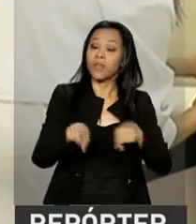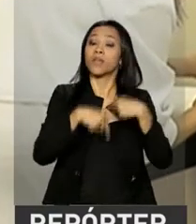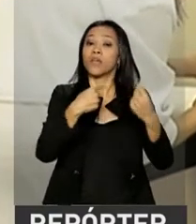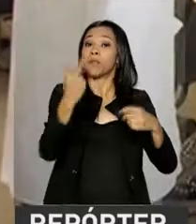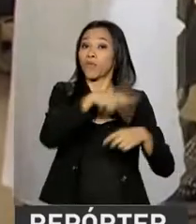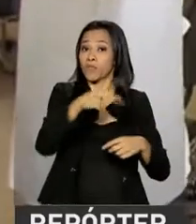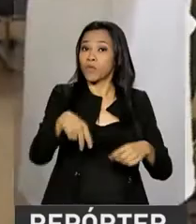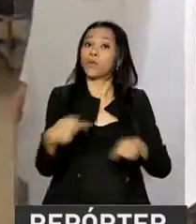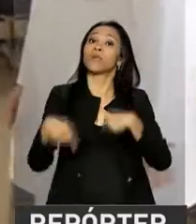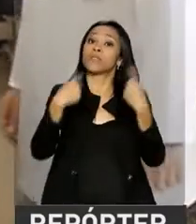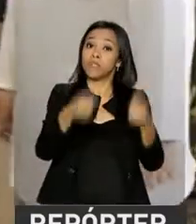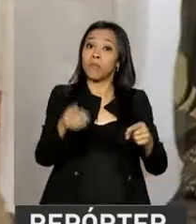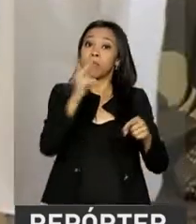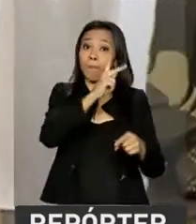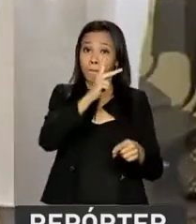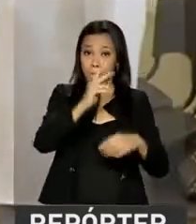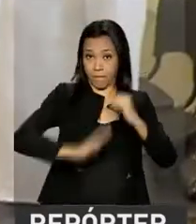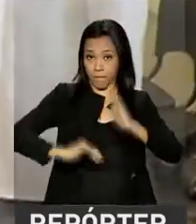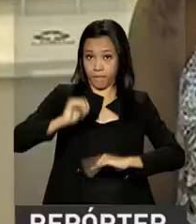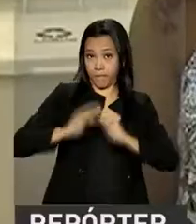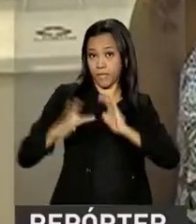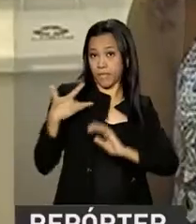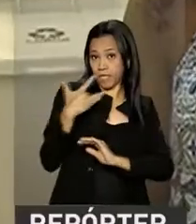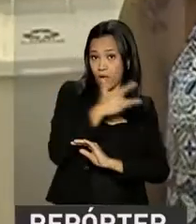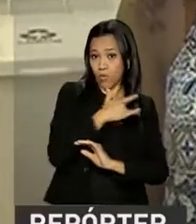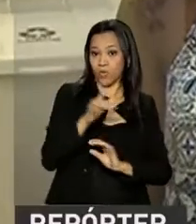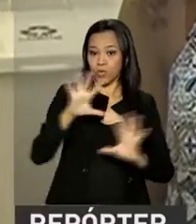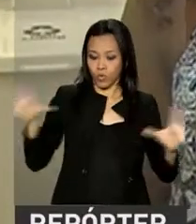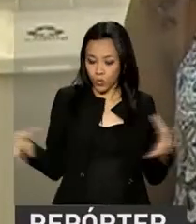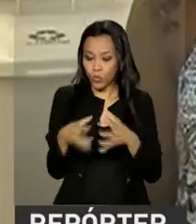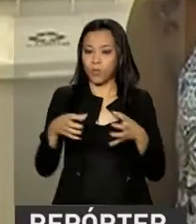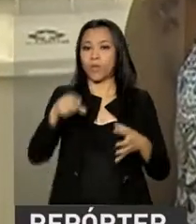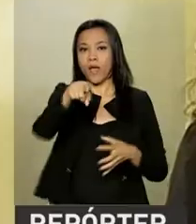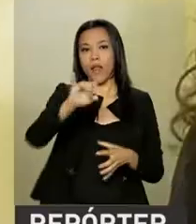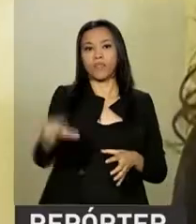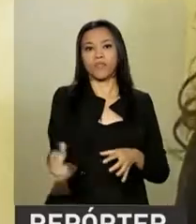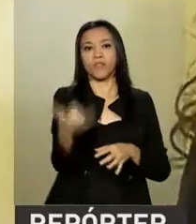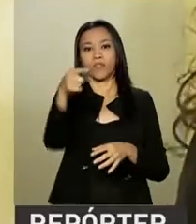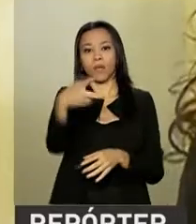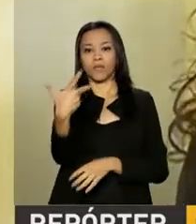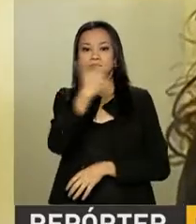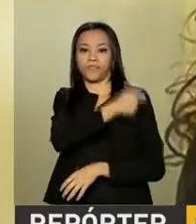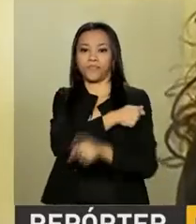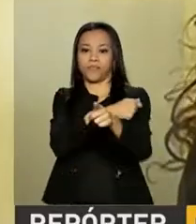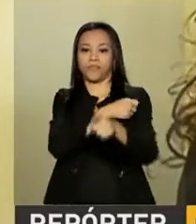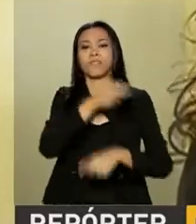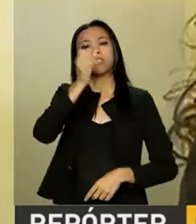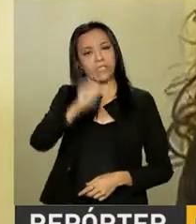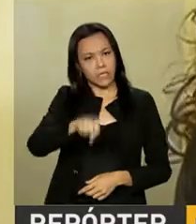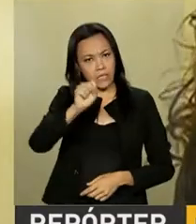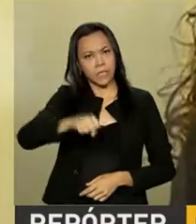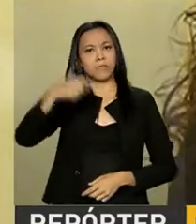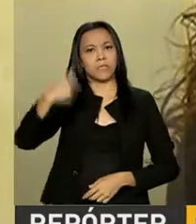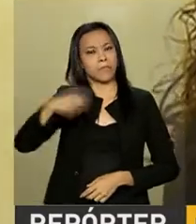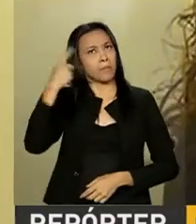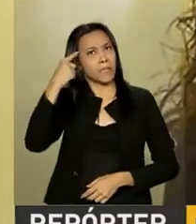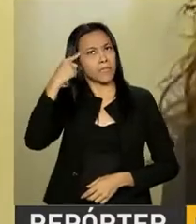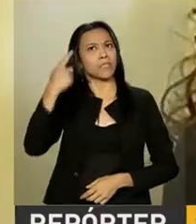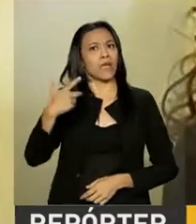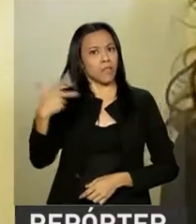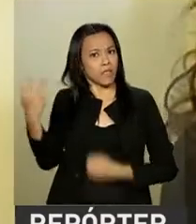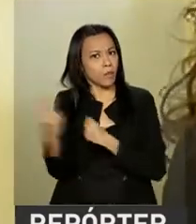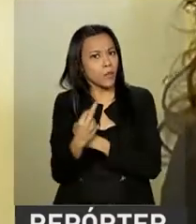saúde maria da graça cuidadora de idosos aproveitou a oportunidade tente se vacinassem todo mundo tem que pensar em se